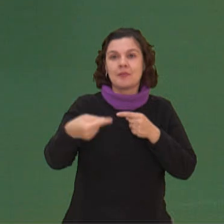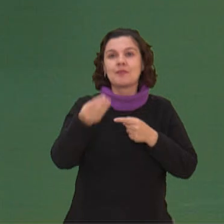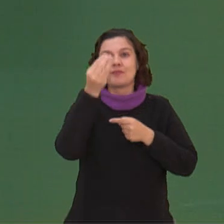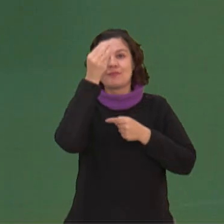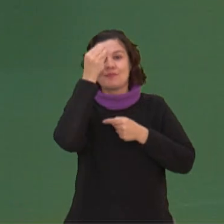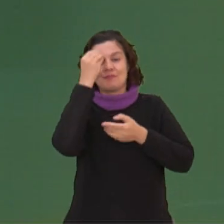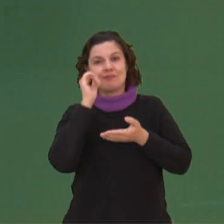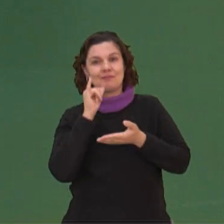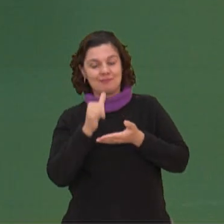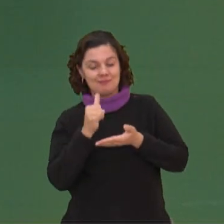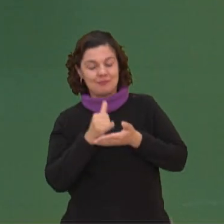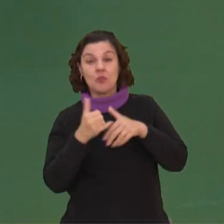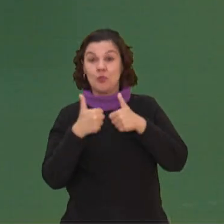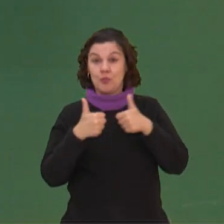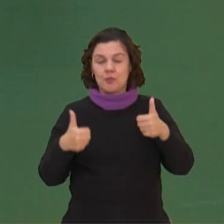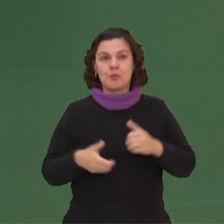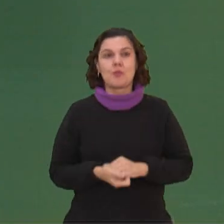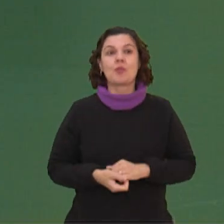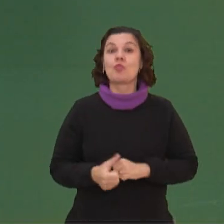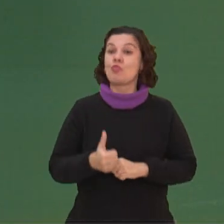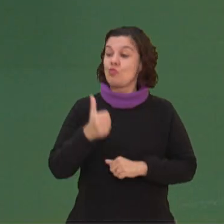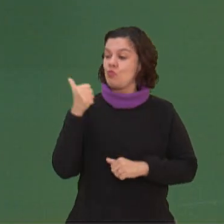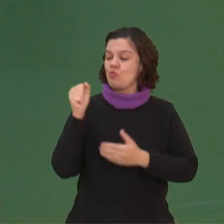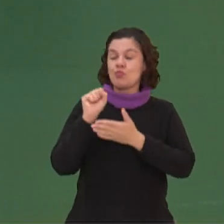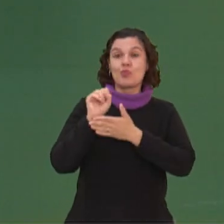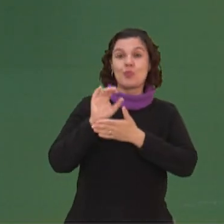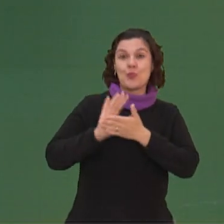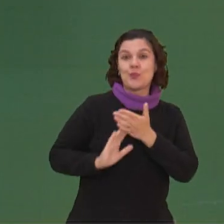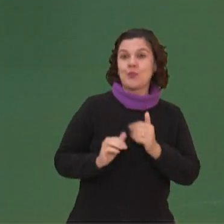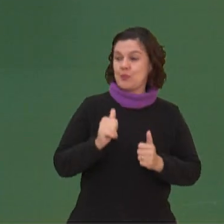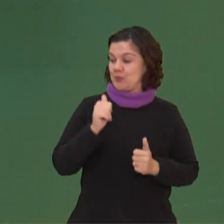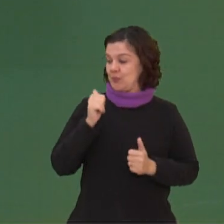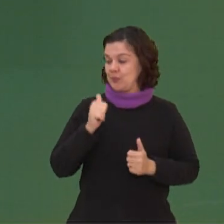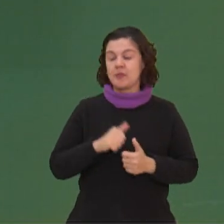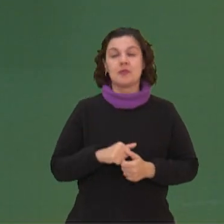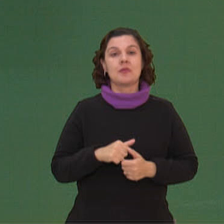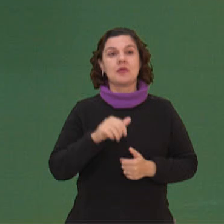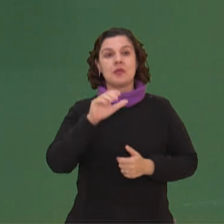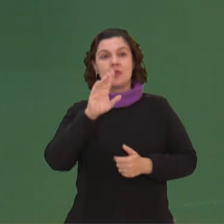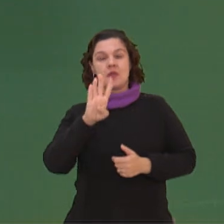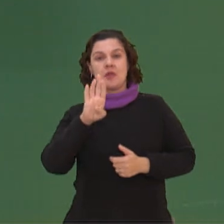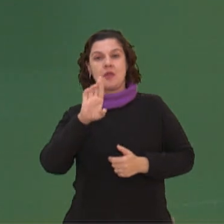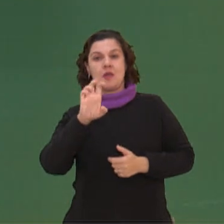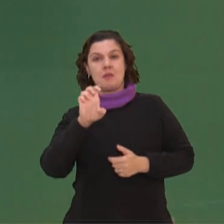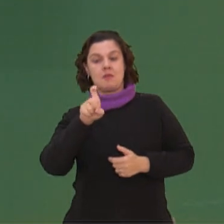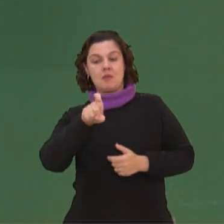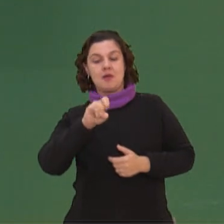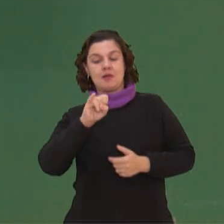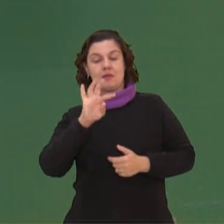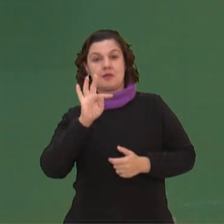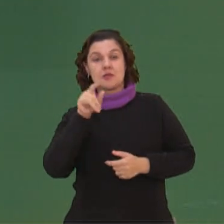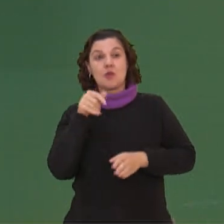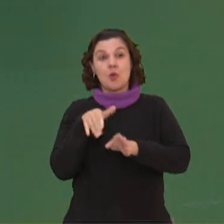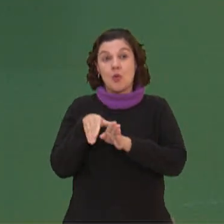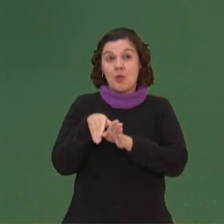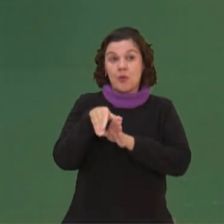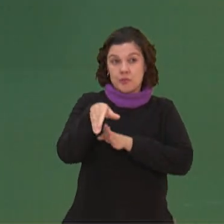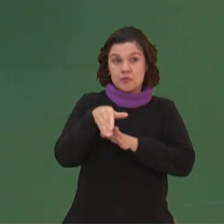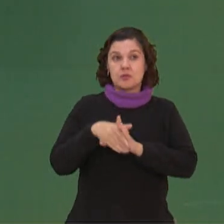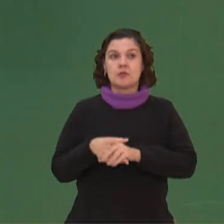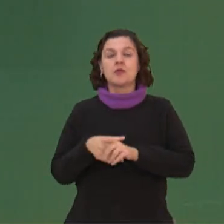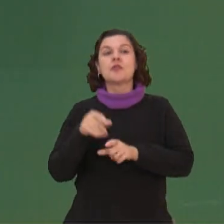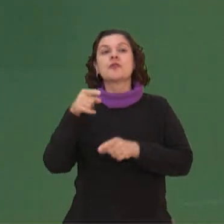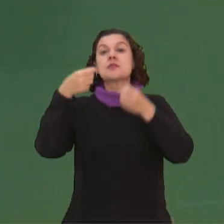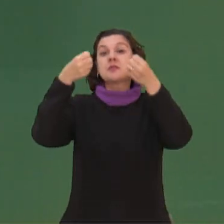guardar a informação. Veja lá. Sobre esta ideia do Brexit, uma orientação. Você